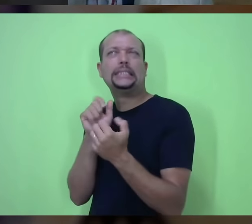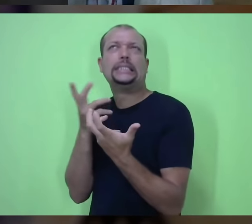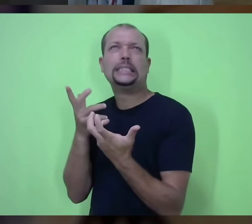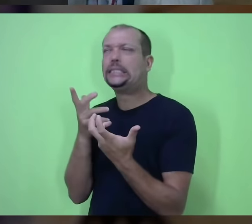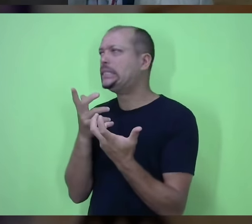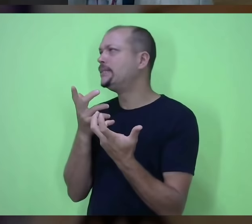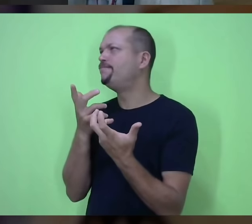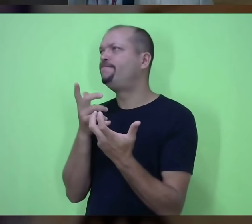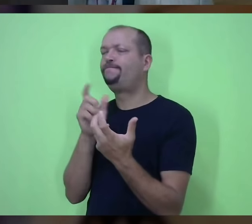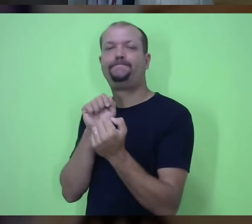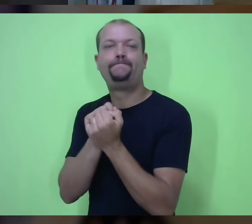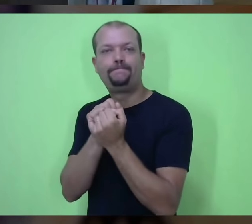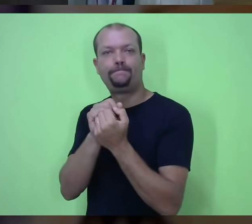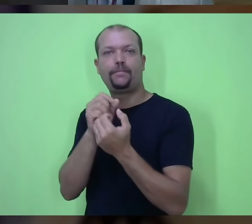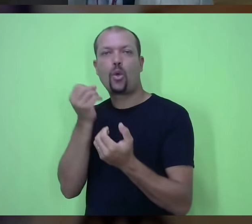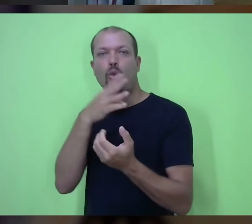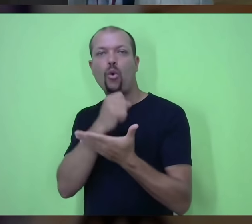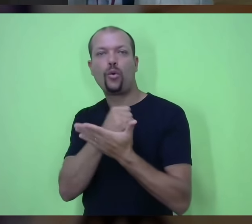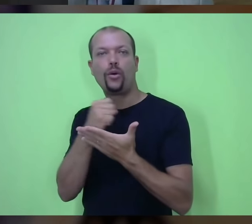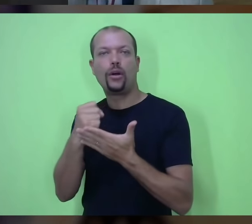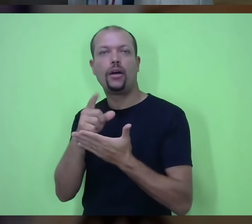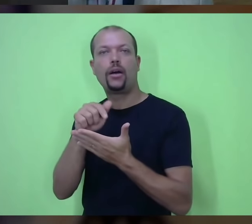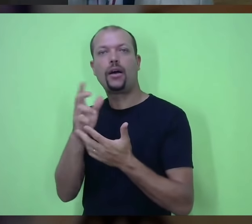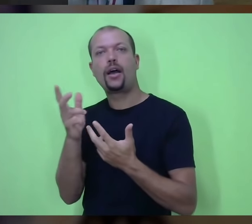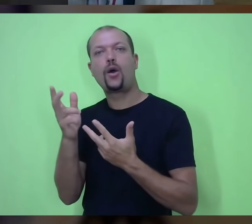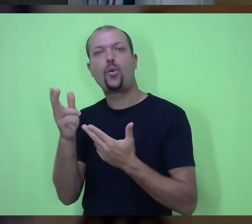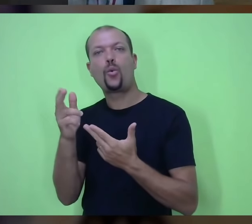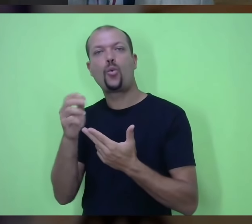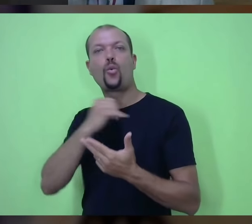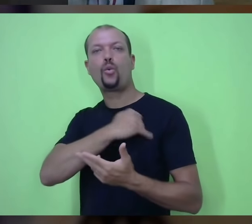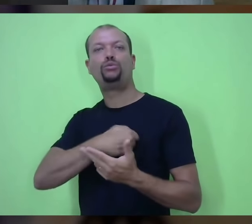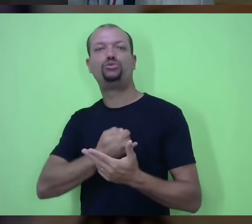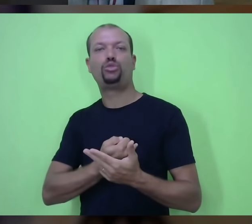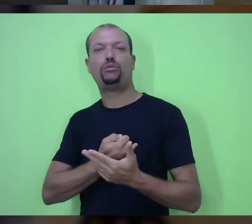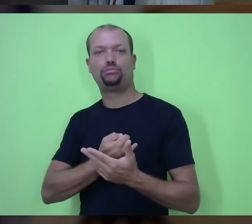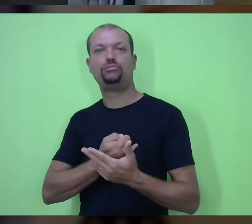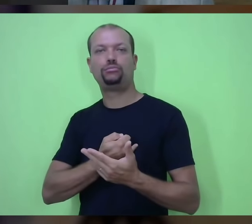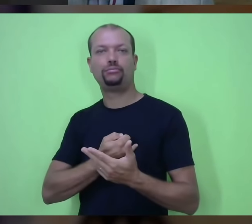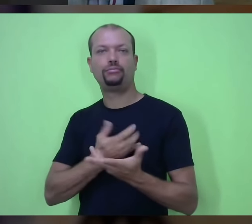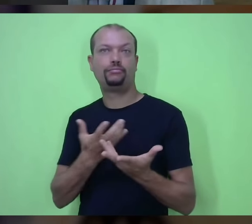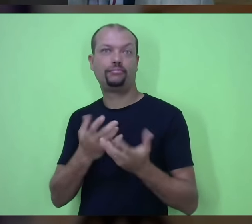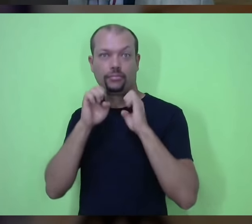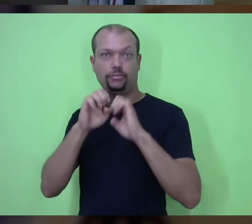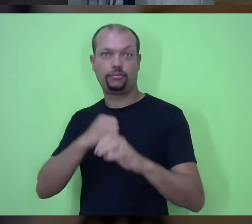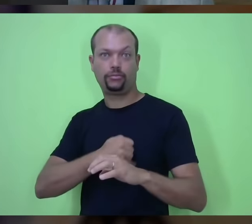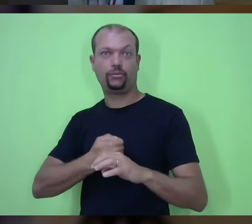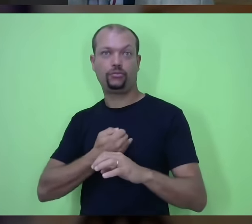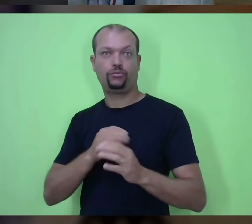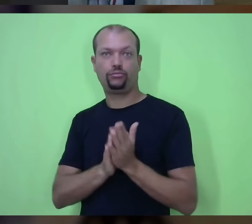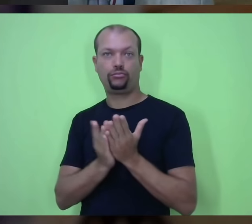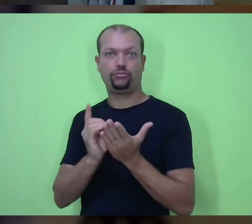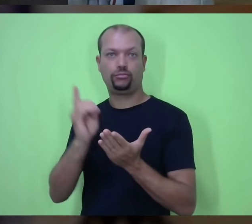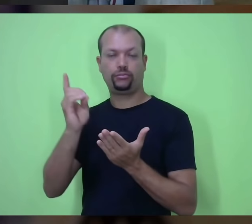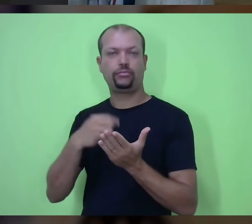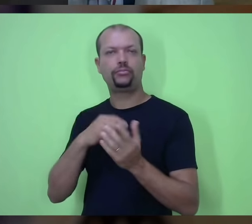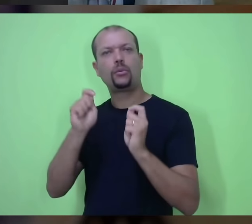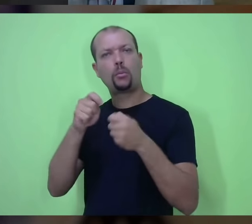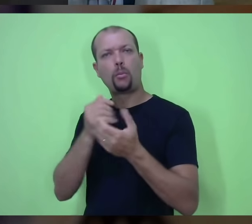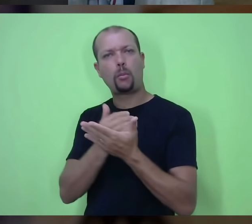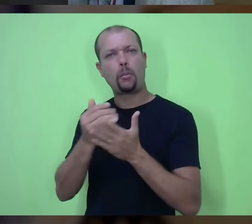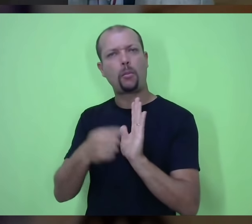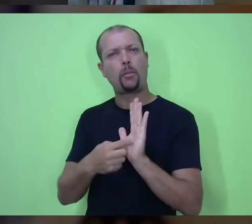disso assim no Novo Testamento seja o Evangelho de João, que também tenta começar a